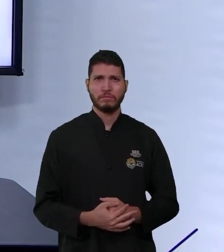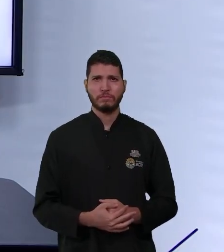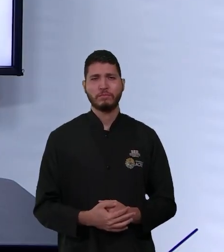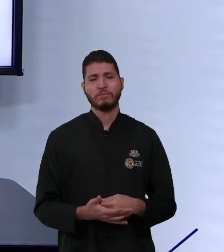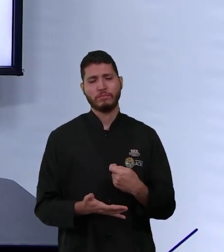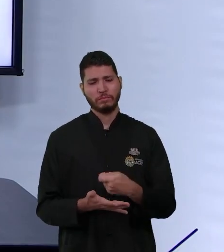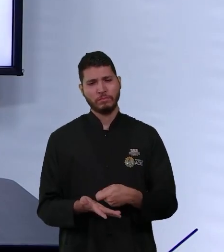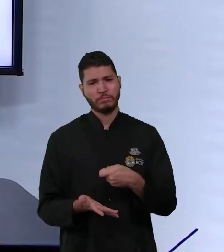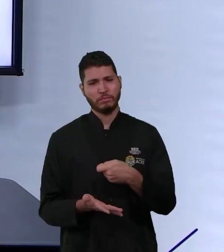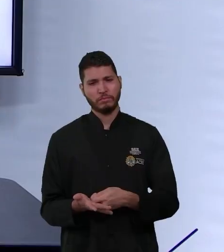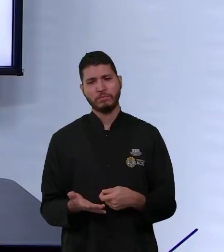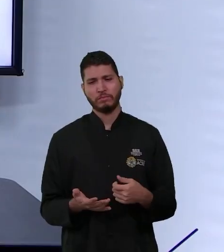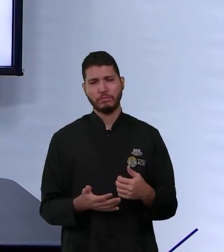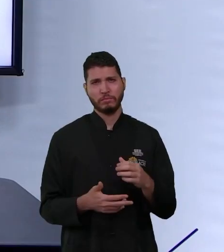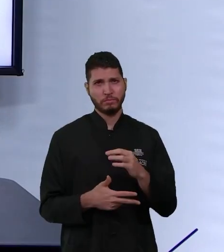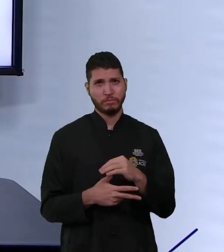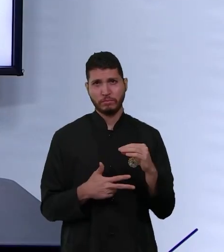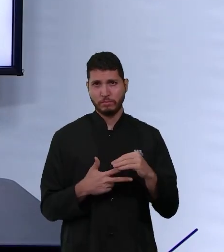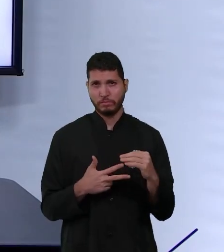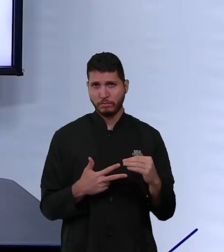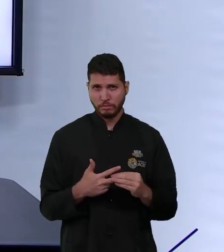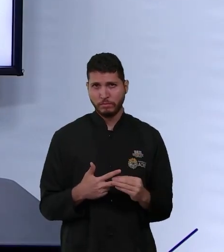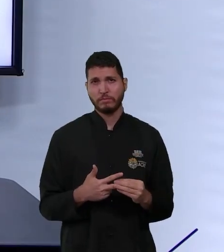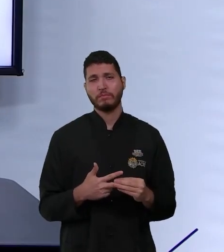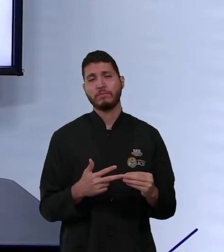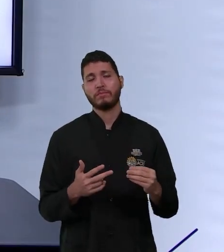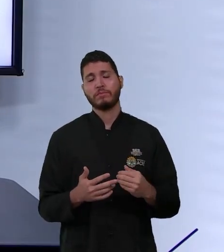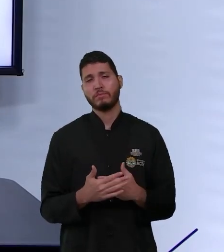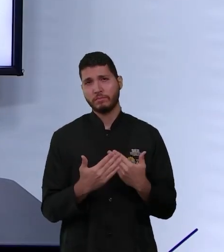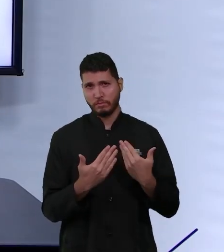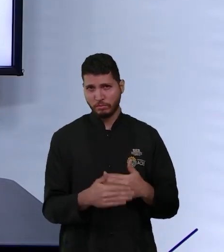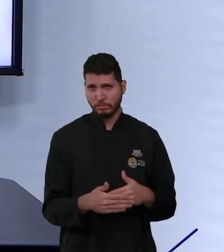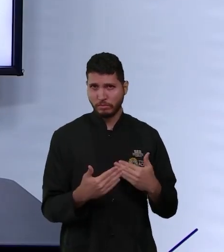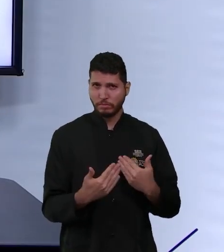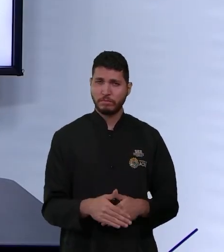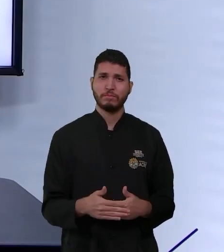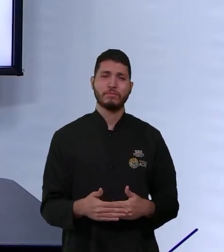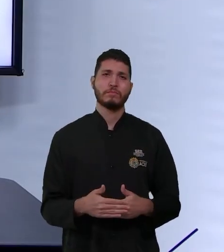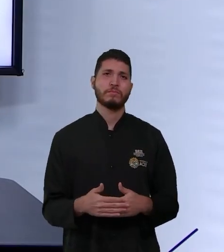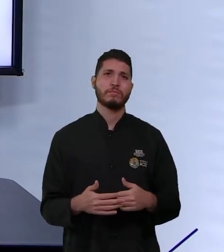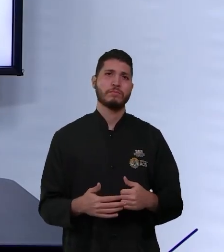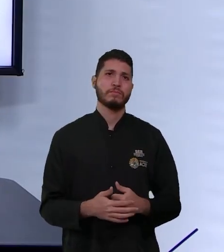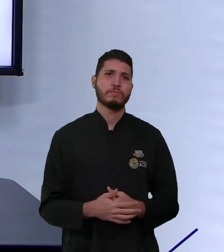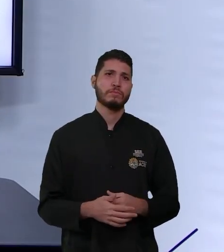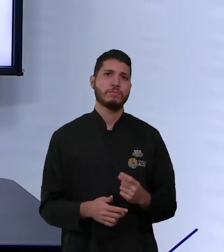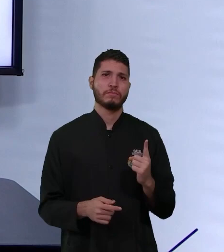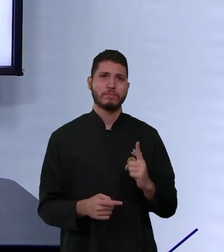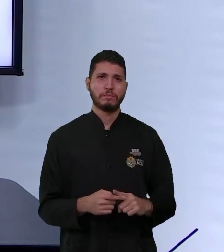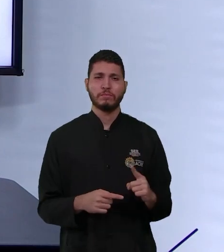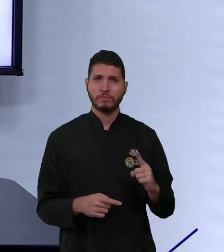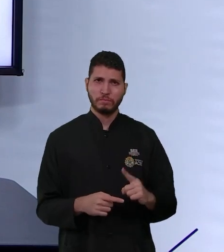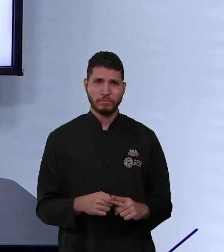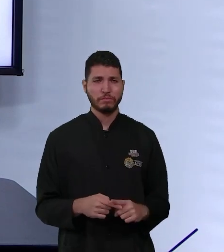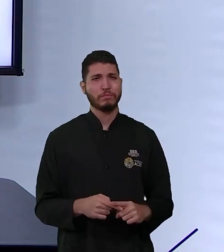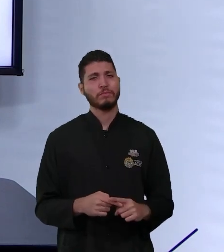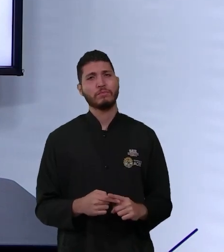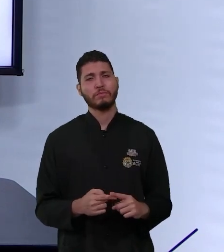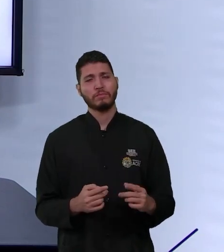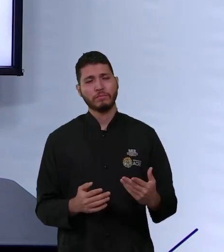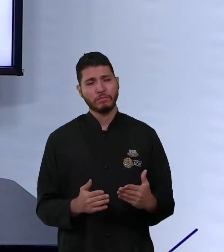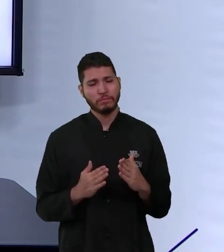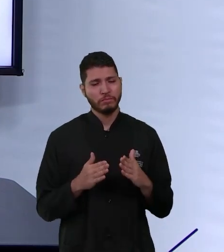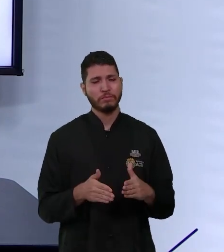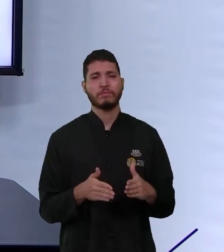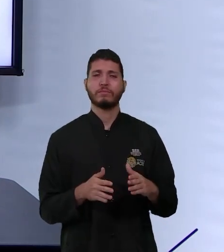muito nessas avaliações do Enem e também no vestibular, nessas provas, por conta que ela também trabalha em cima da matemática financeira e da